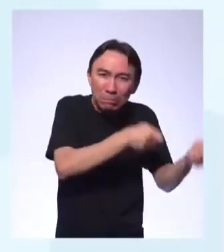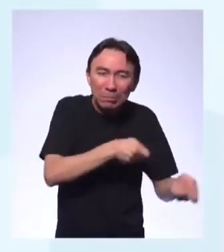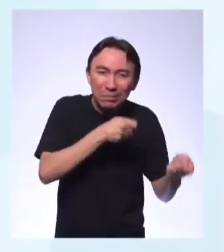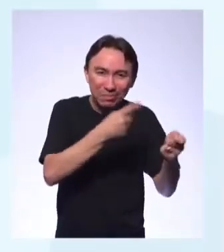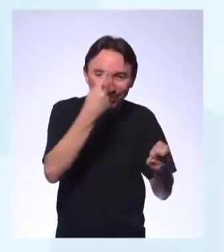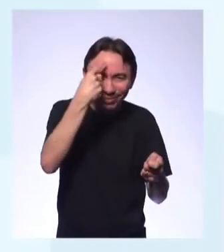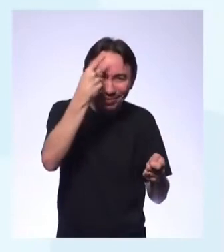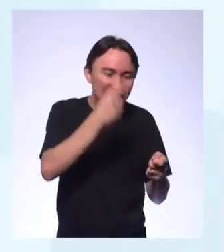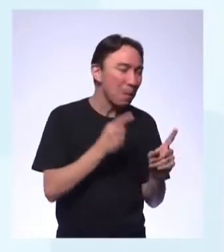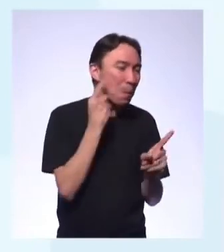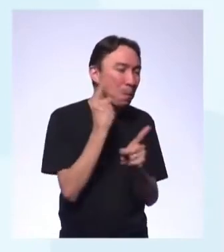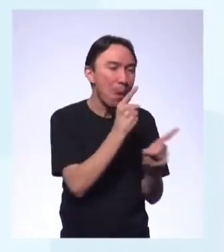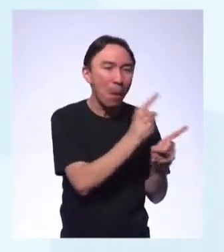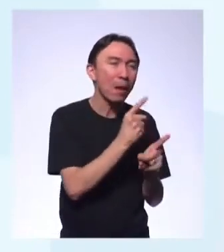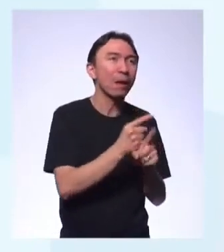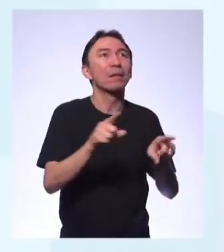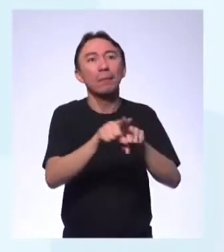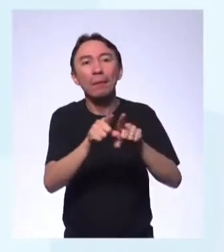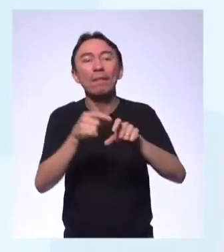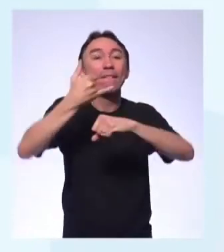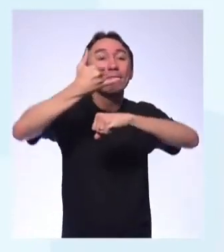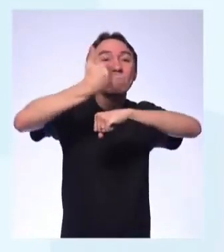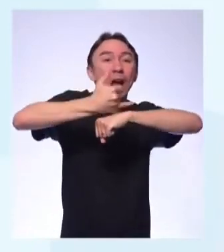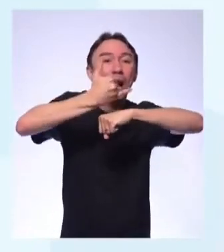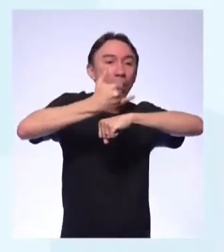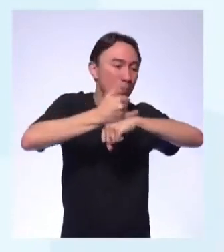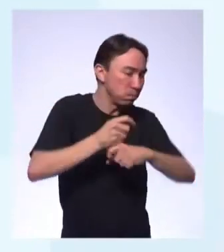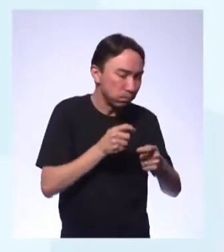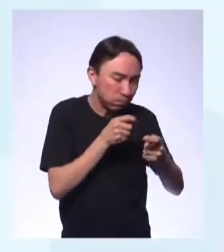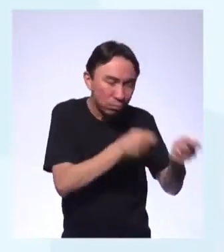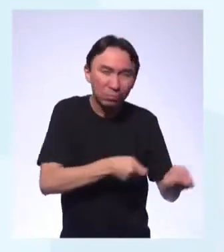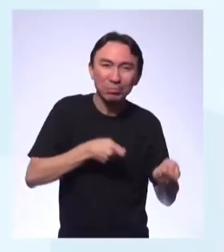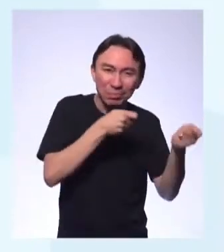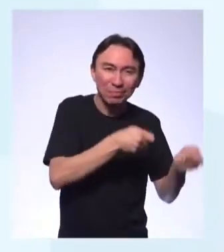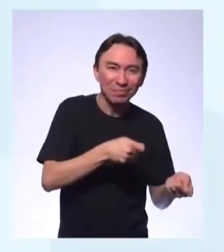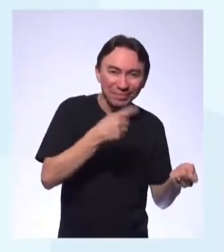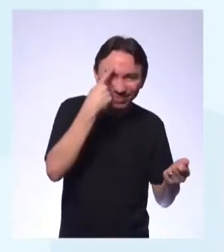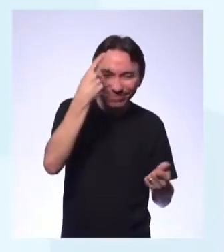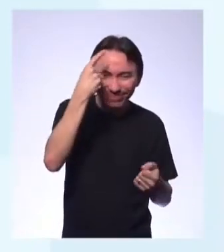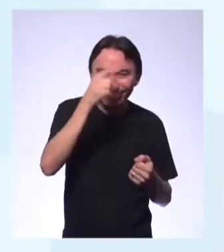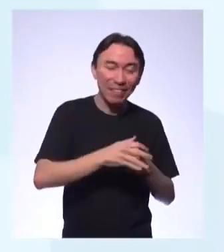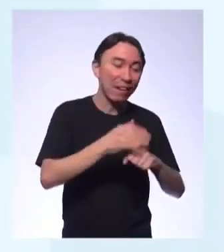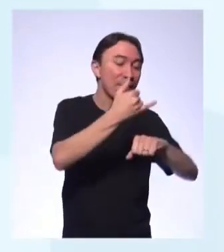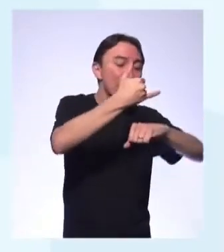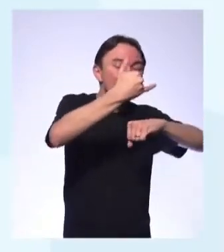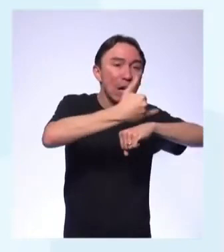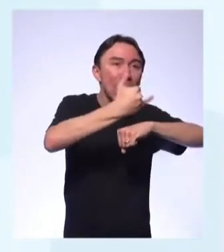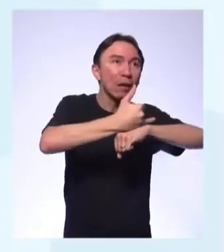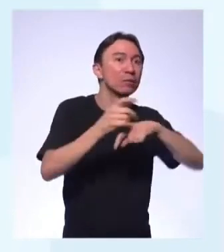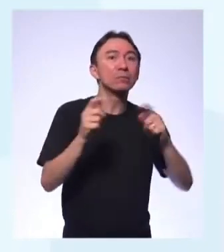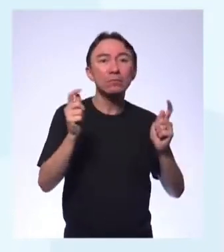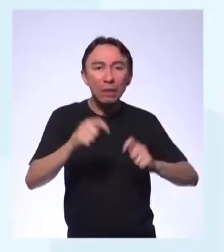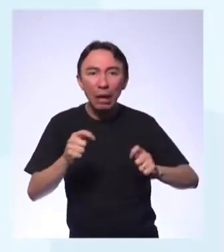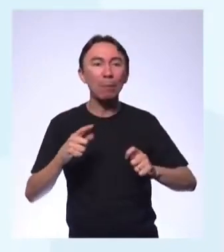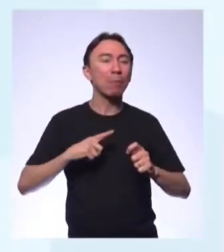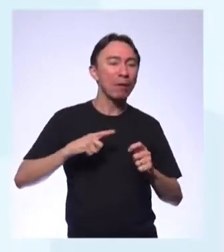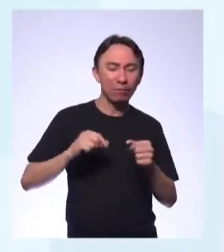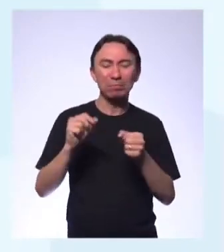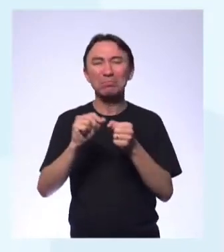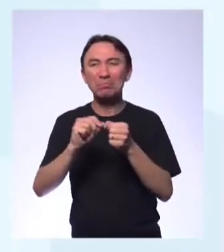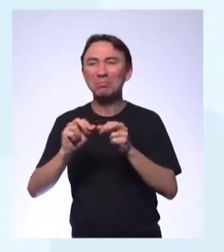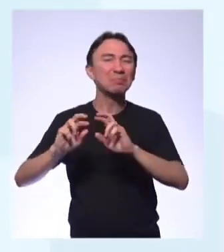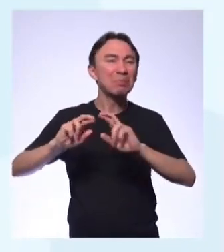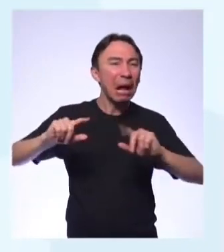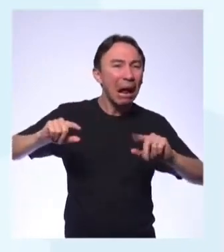maior profundidade a questão da energia a vapor, e o ferro, que é matéria-prima para fazer os próprios equipamentos, as